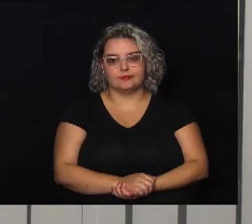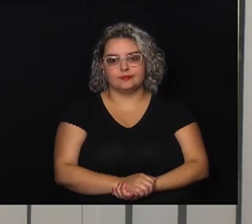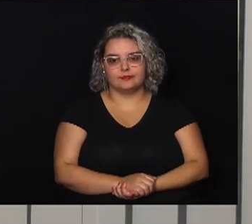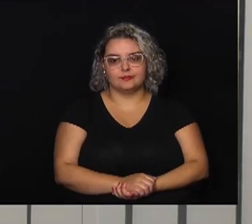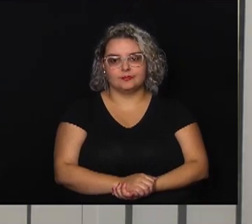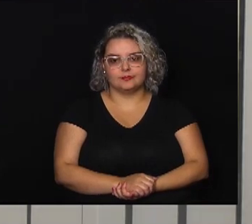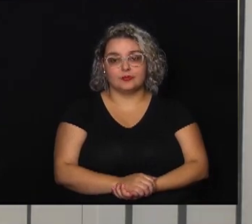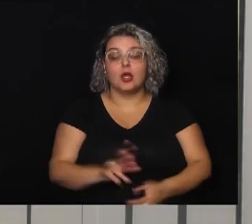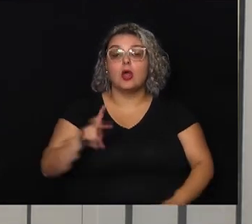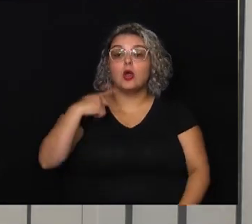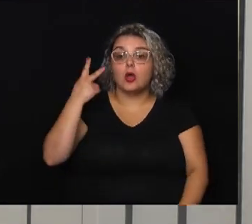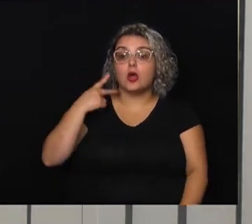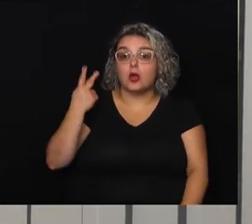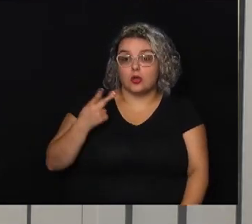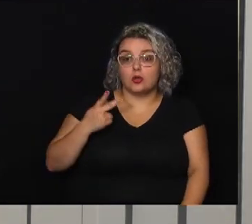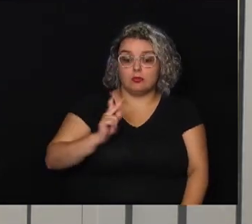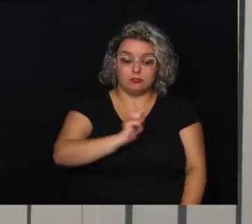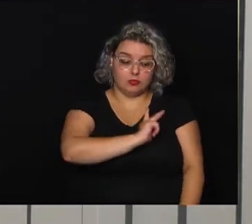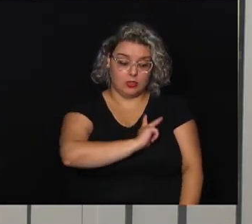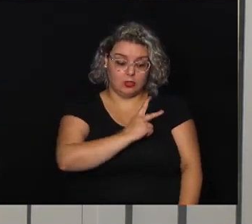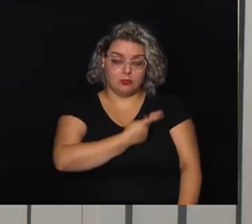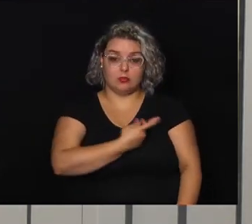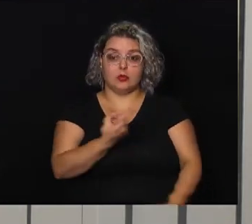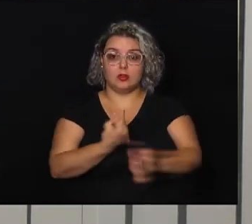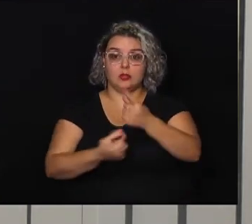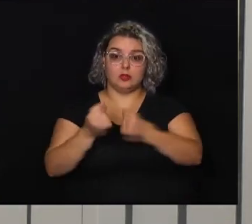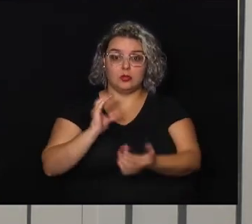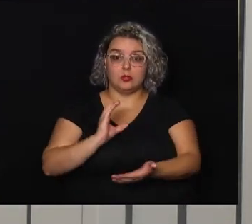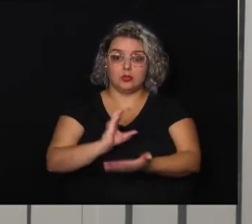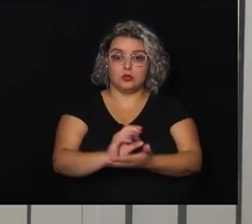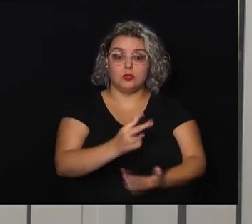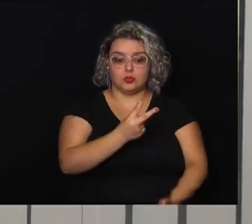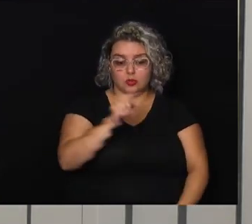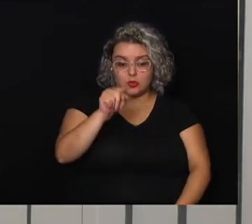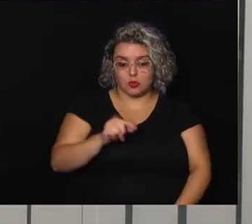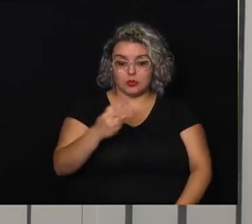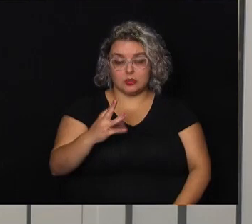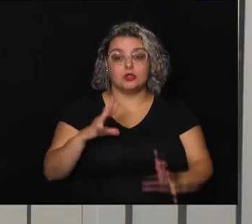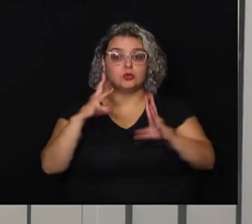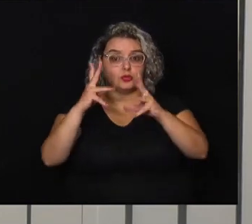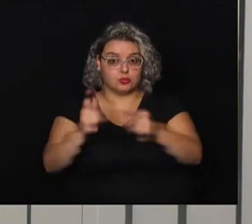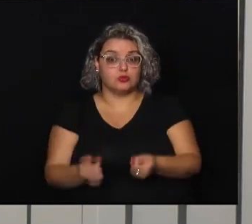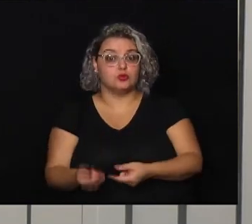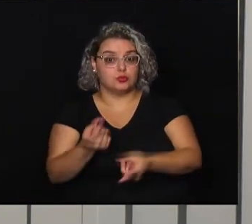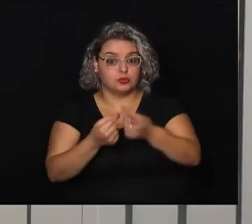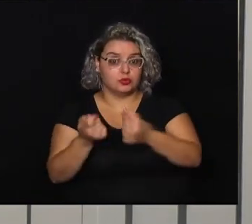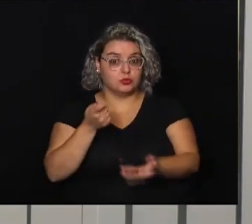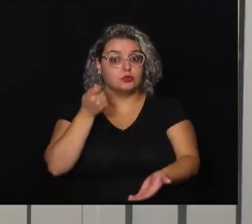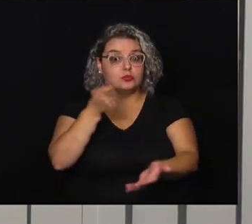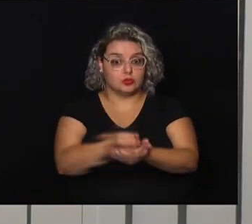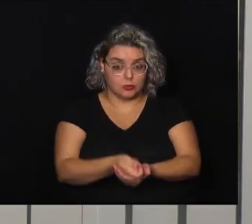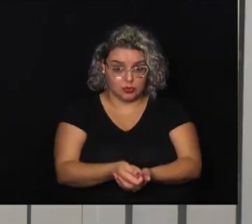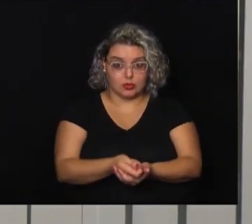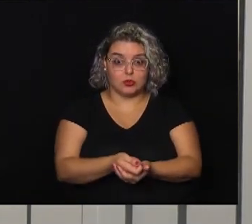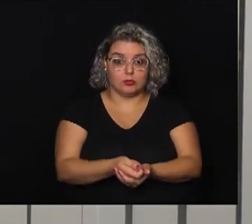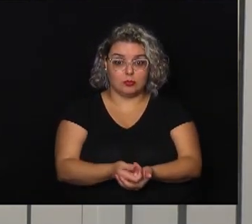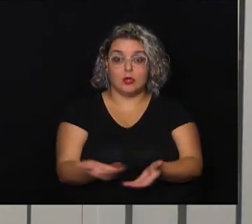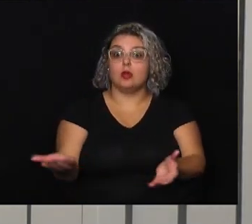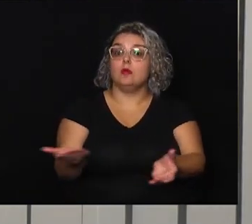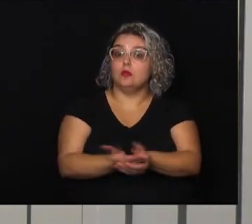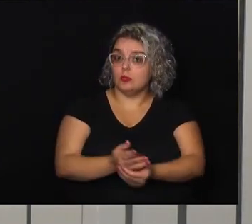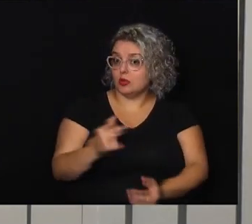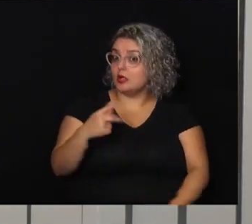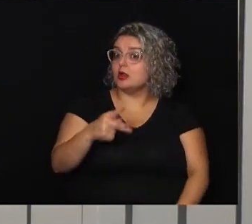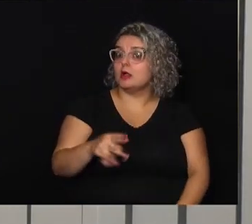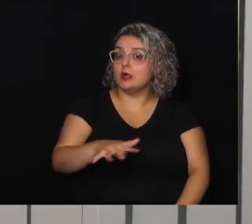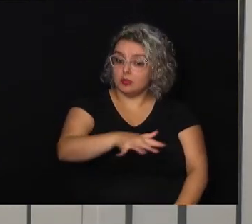O vereador Paulo Haddad destinou 2/3 do total das emendas impositivas protocoladas por ele